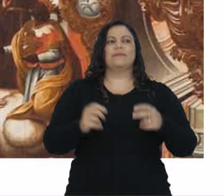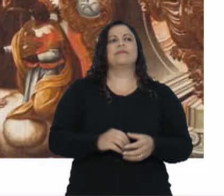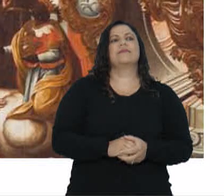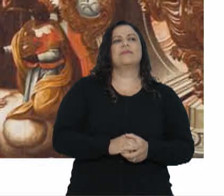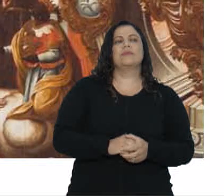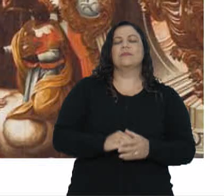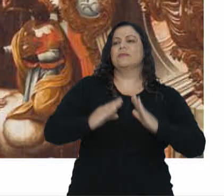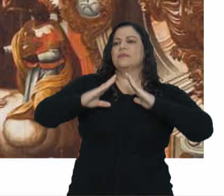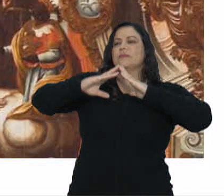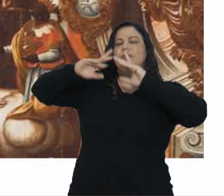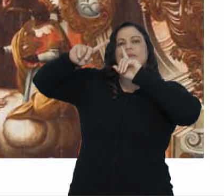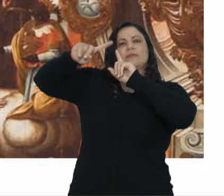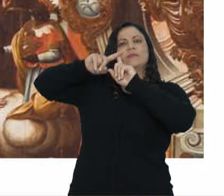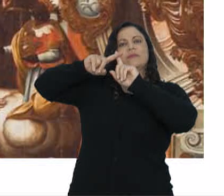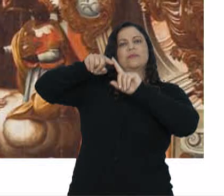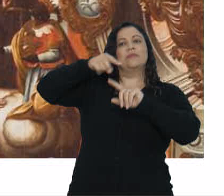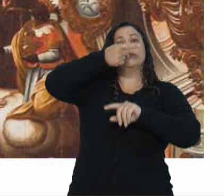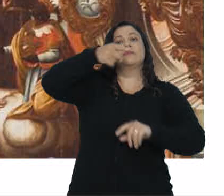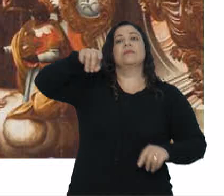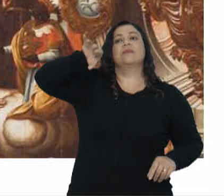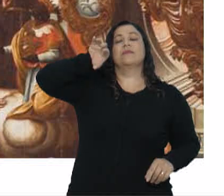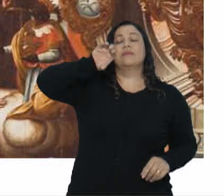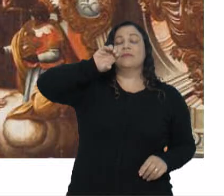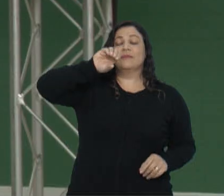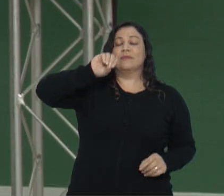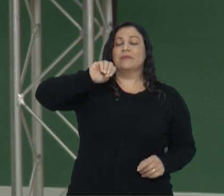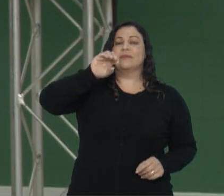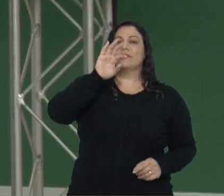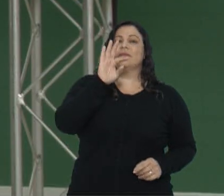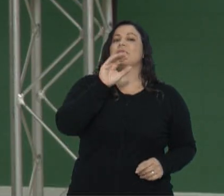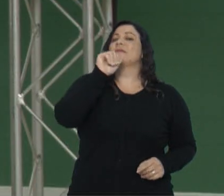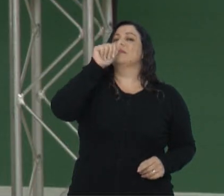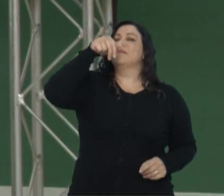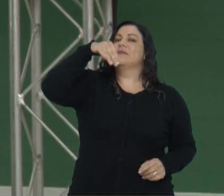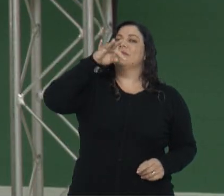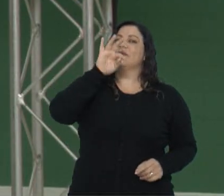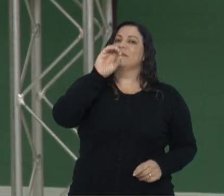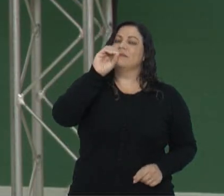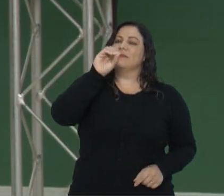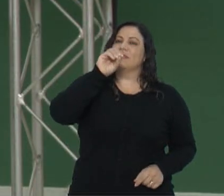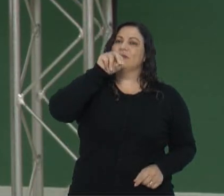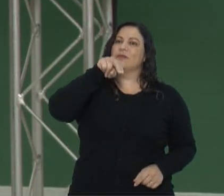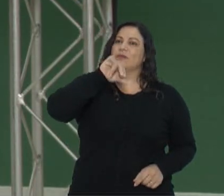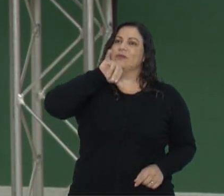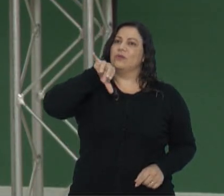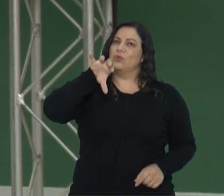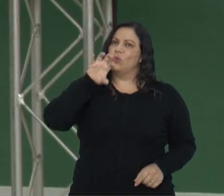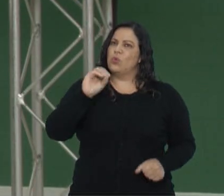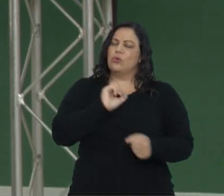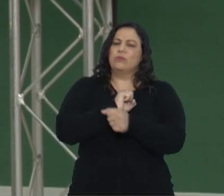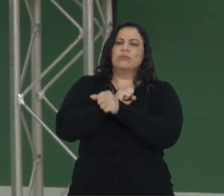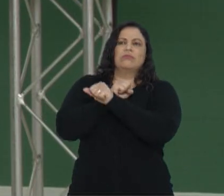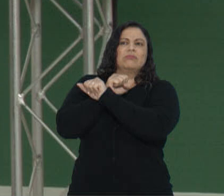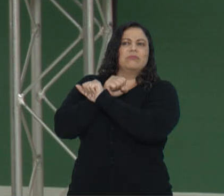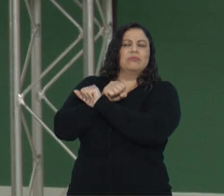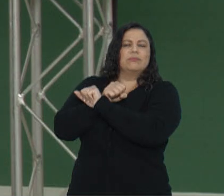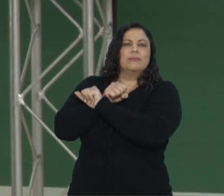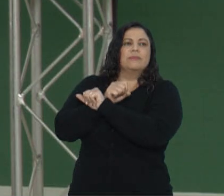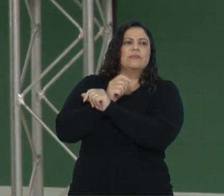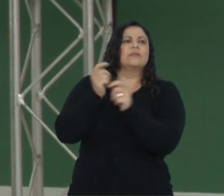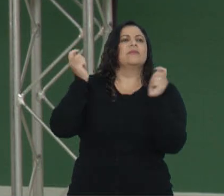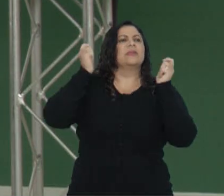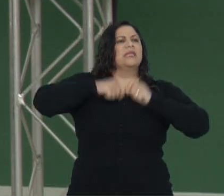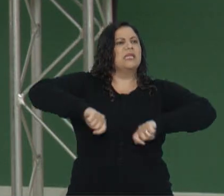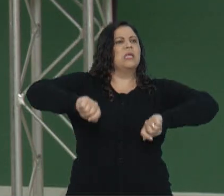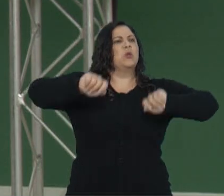Santo Antônio, aqui também, né, colocado em perspectiva o teto, Aqui a gente tem uma torre só, a